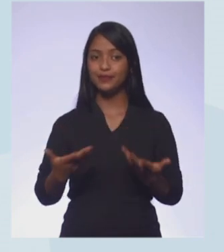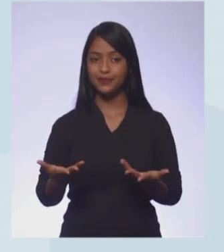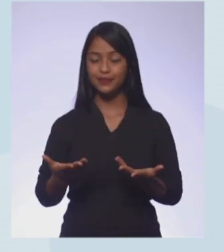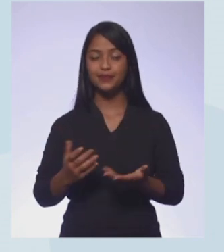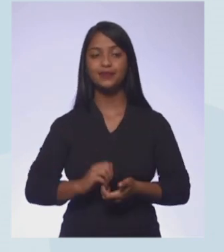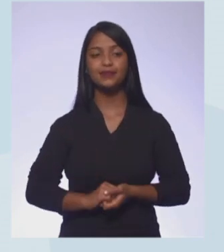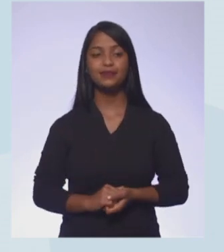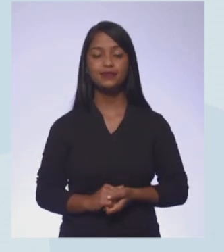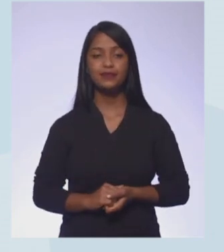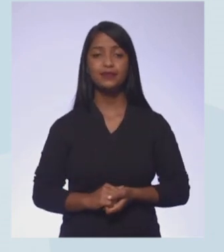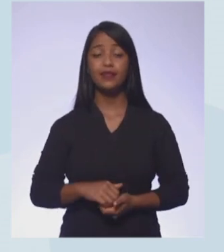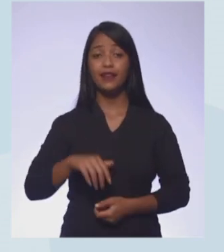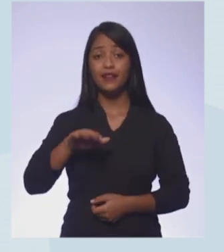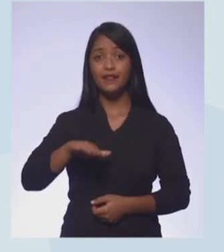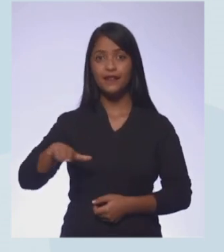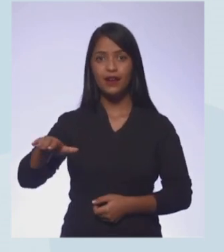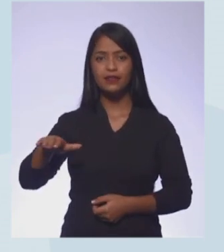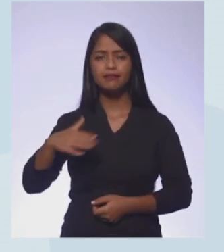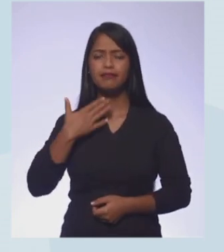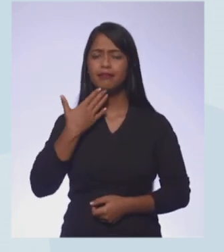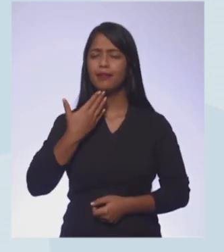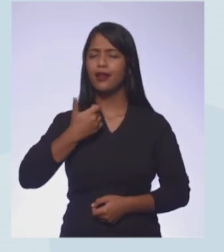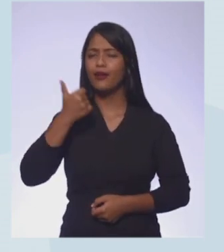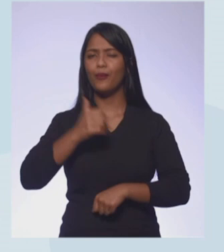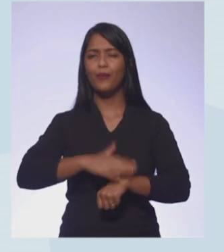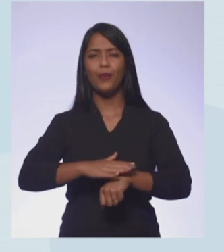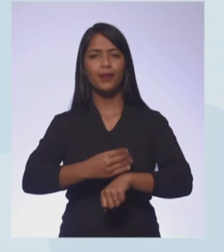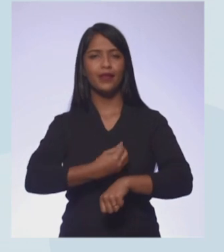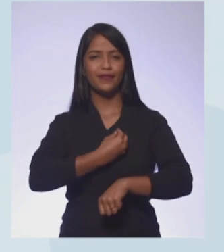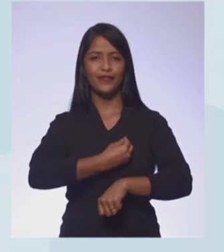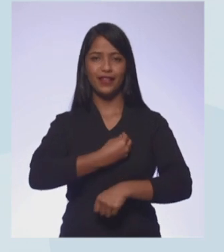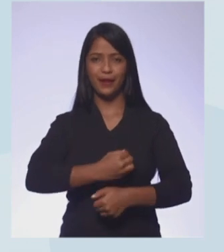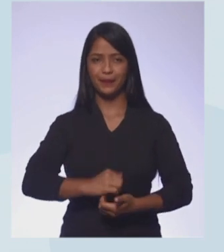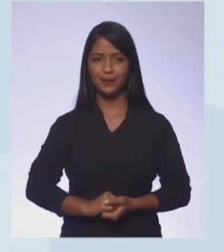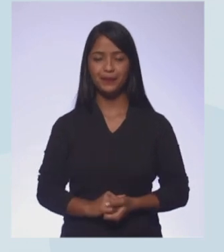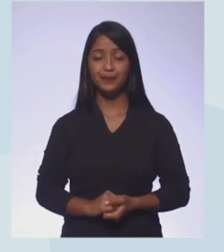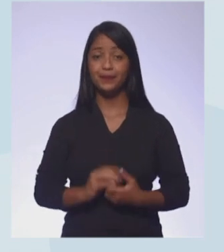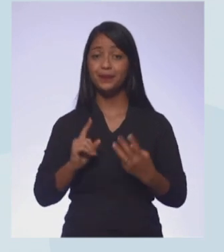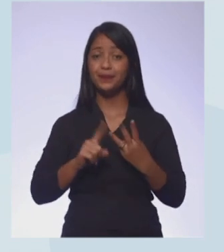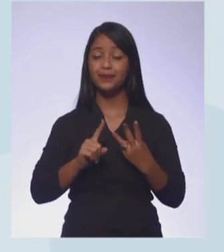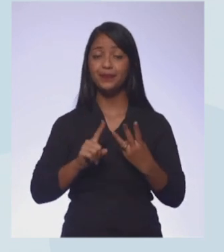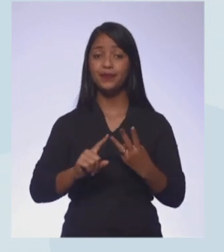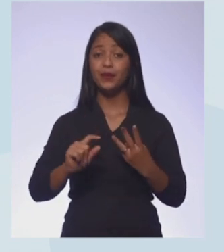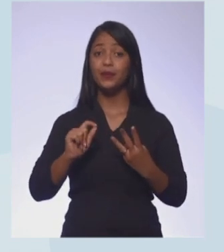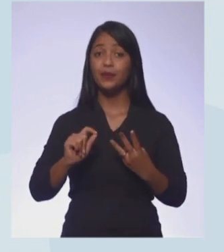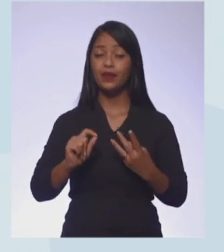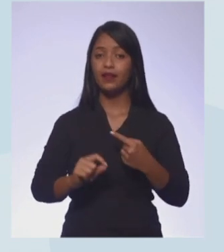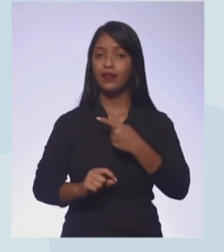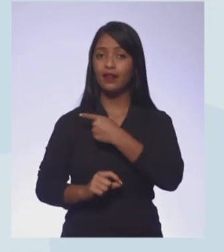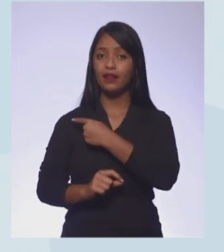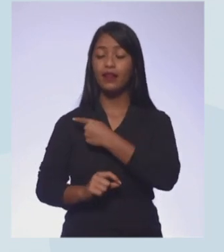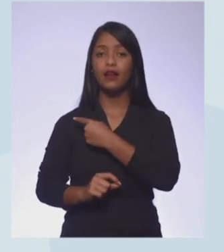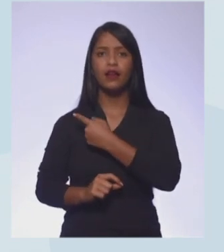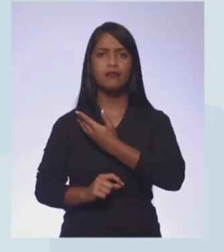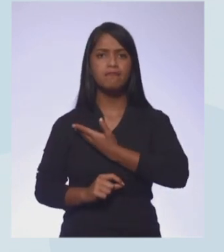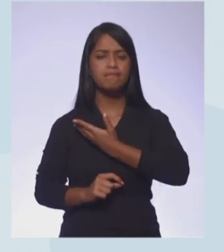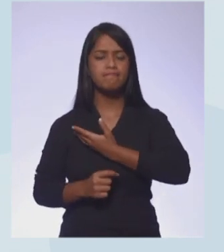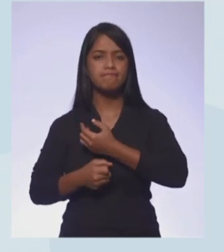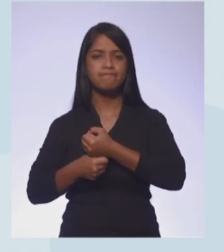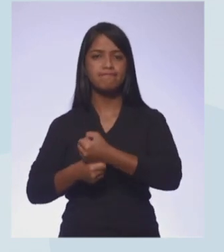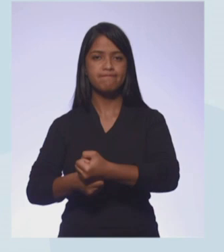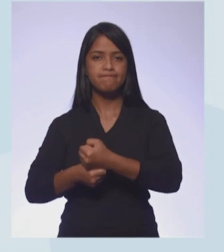forma, a infância é a melhor fase da vida. A terceira, vocês falaram da questão da fidelidade, alguém